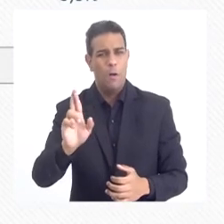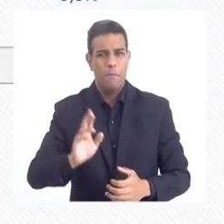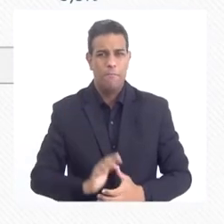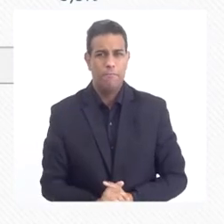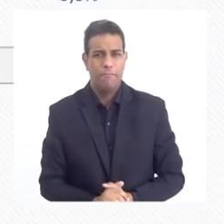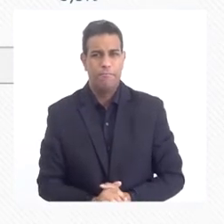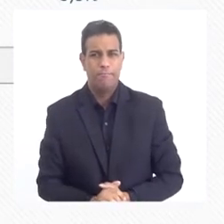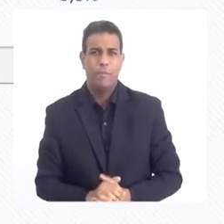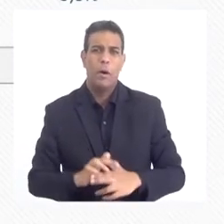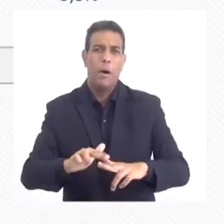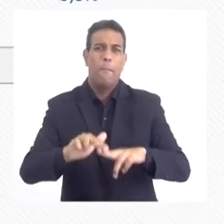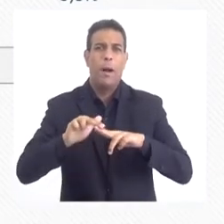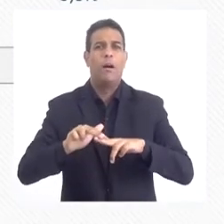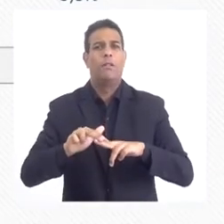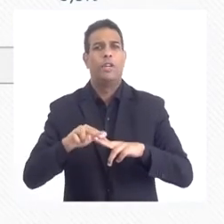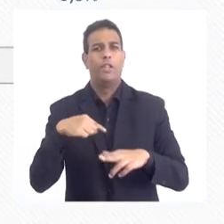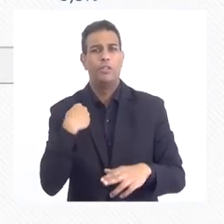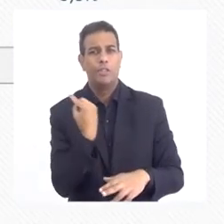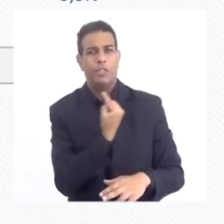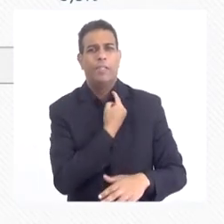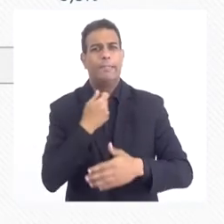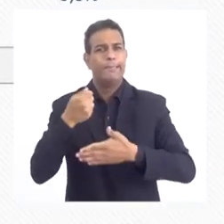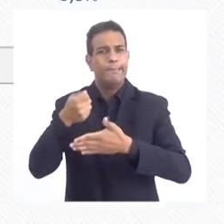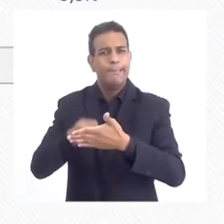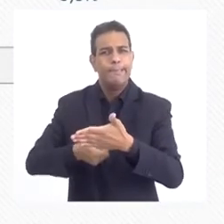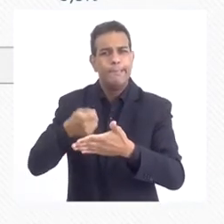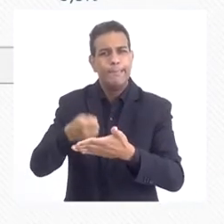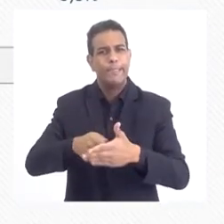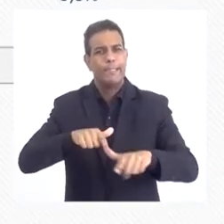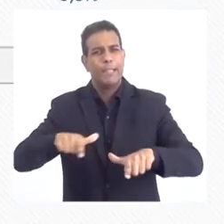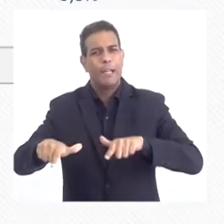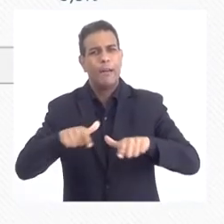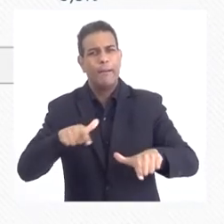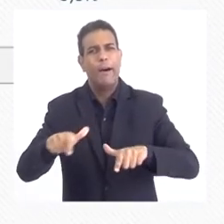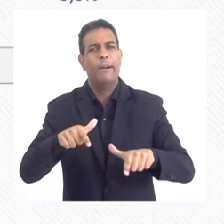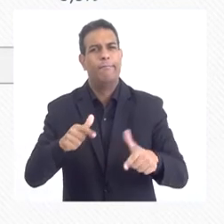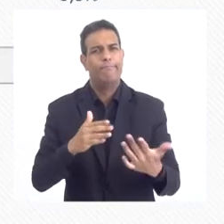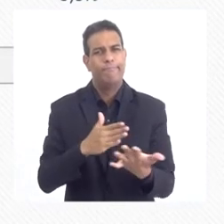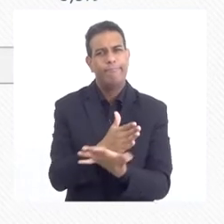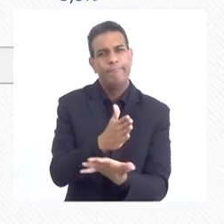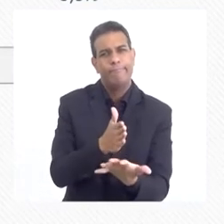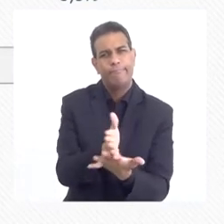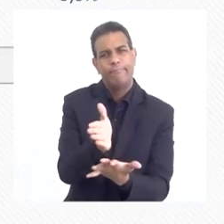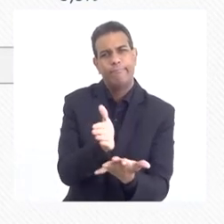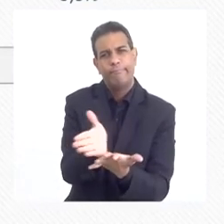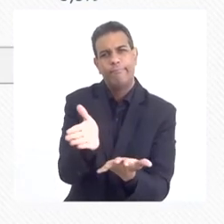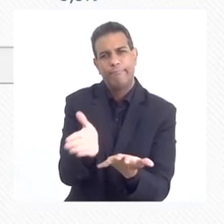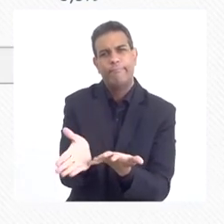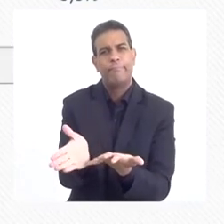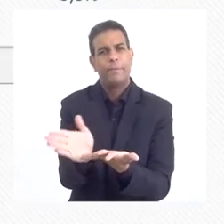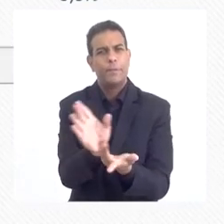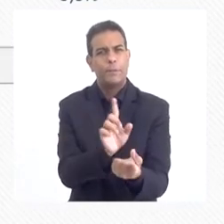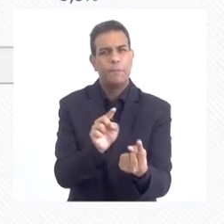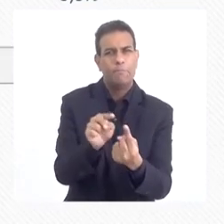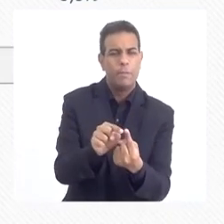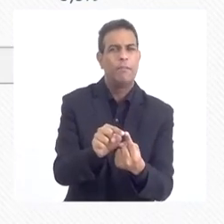isso é fruto do esforço que está sendo feito, né? Do trabalho que nós fizemos,